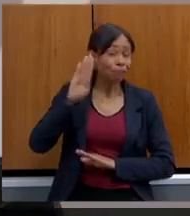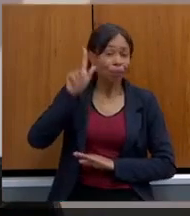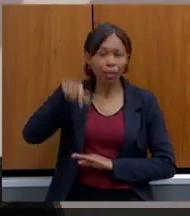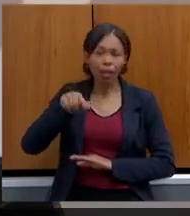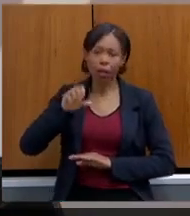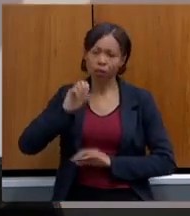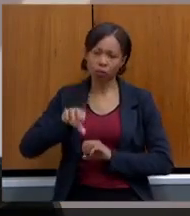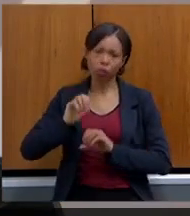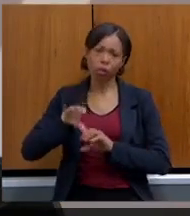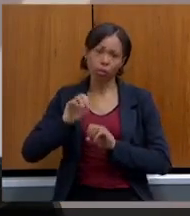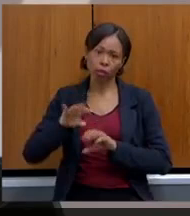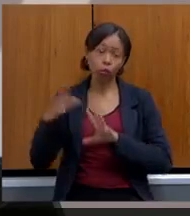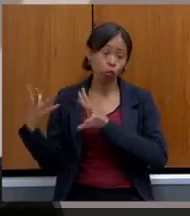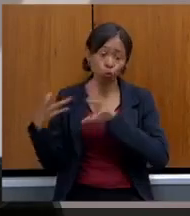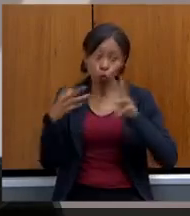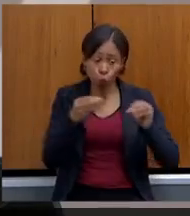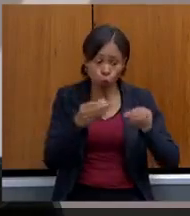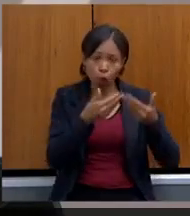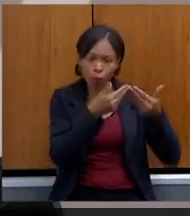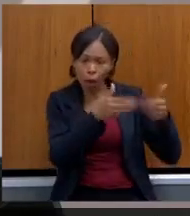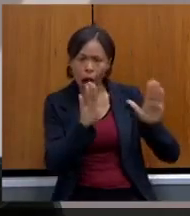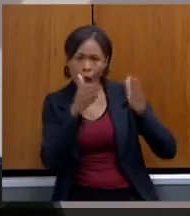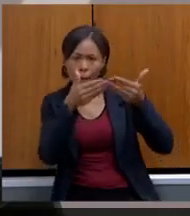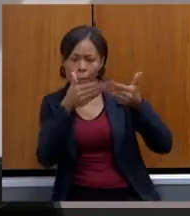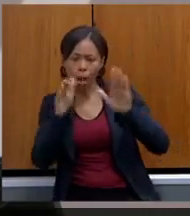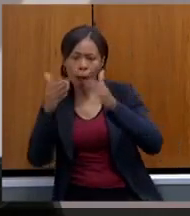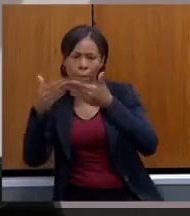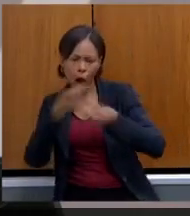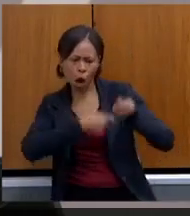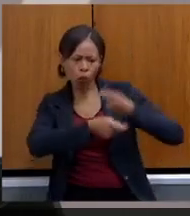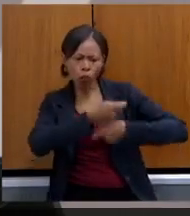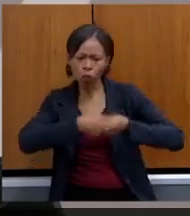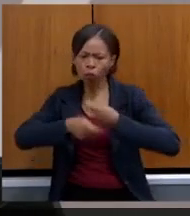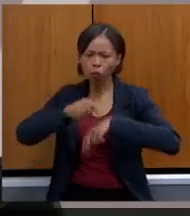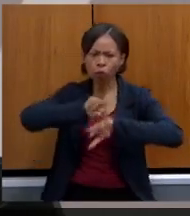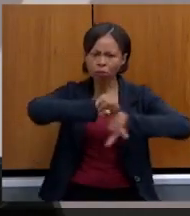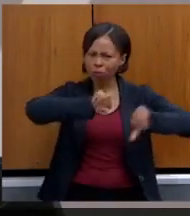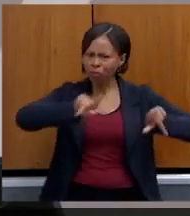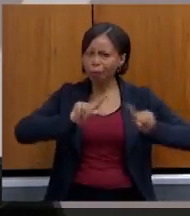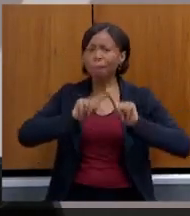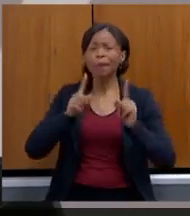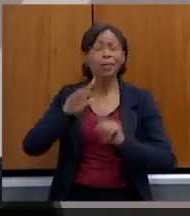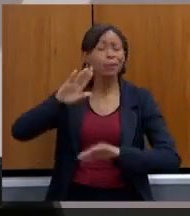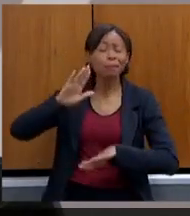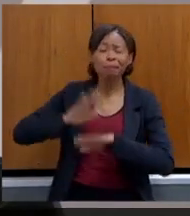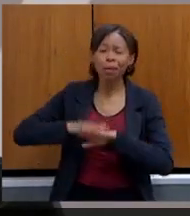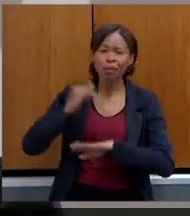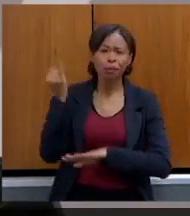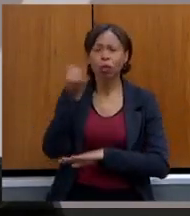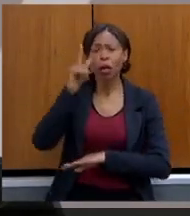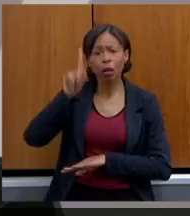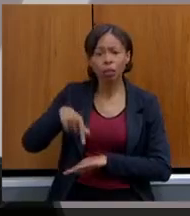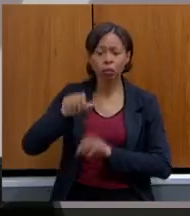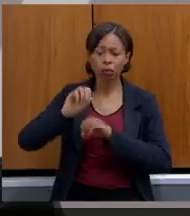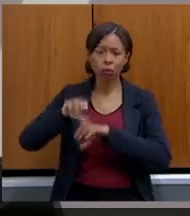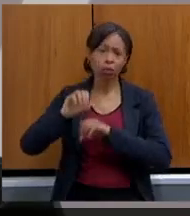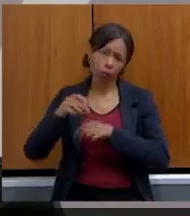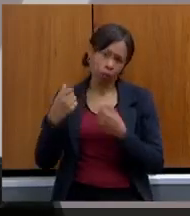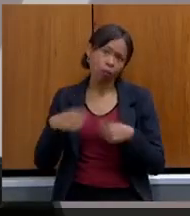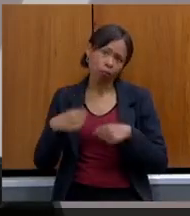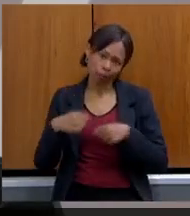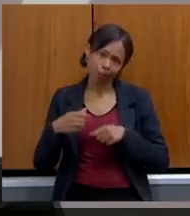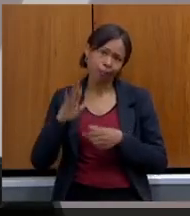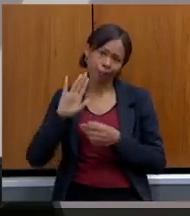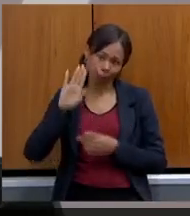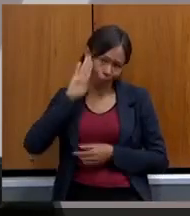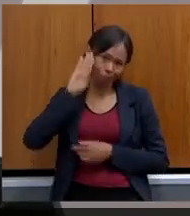então isso tu tinha que voltar volta comércio volta todo serviço essencial mas o mais essencial que a educação a gente tem que